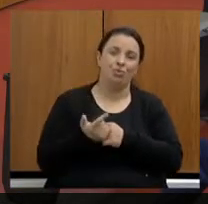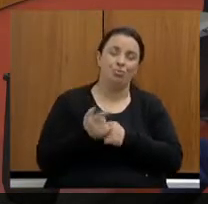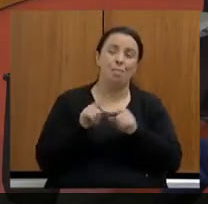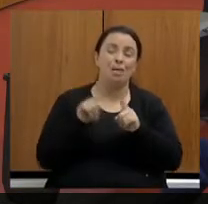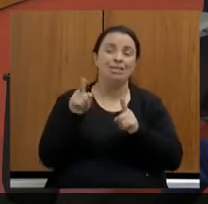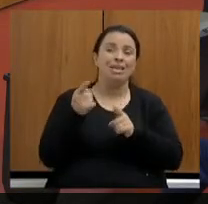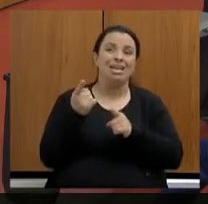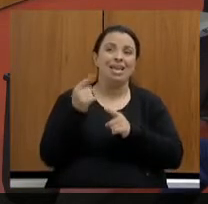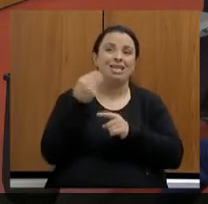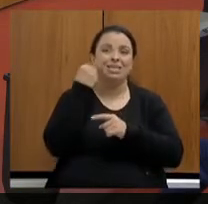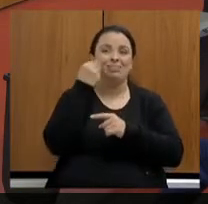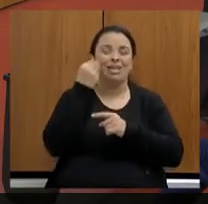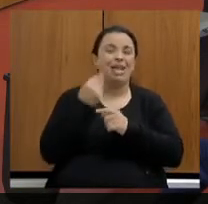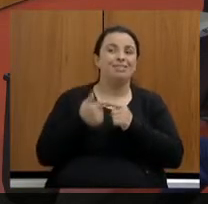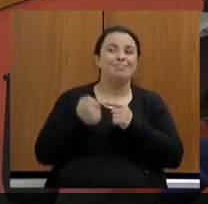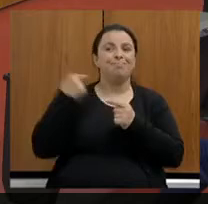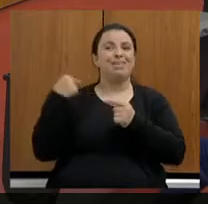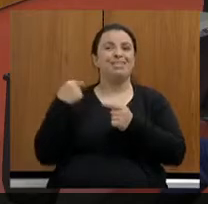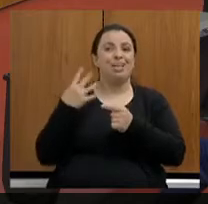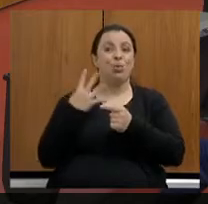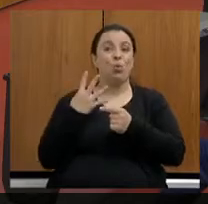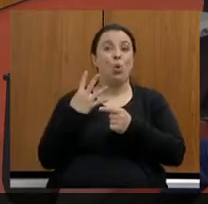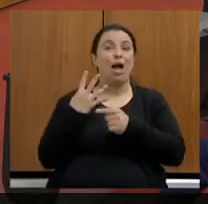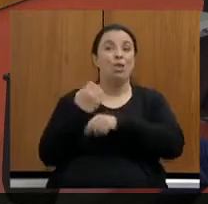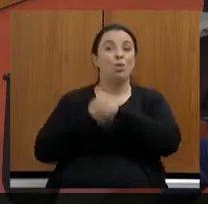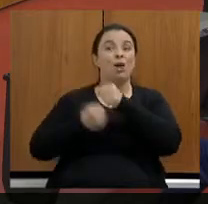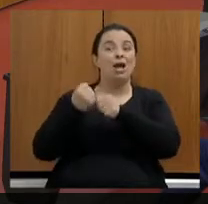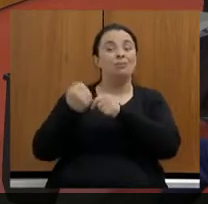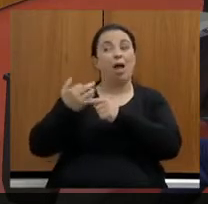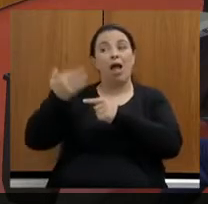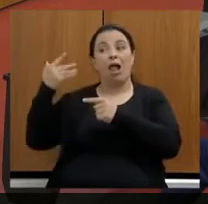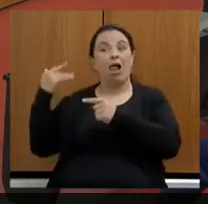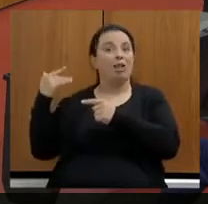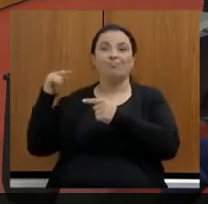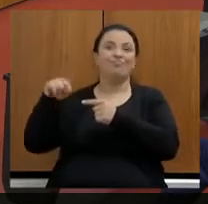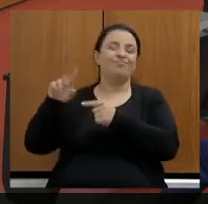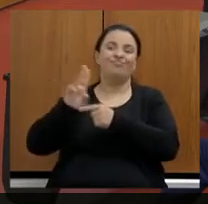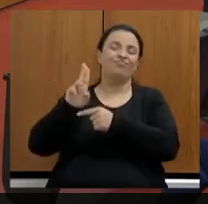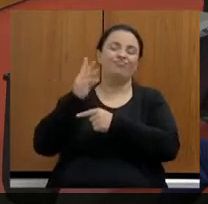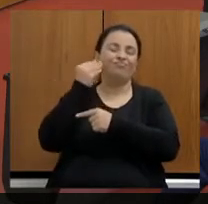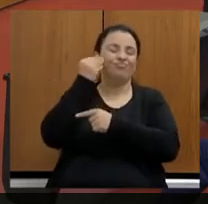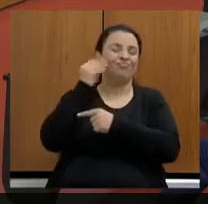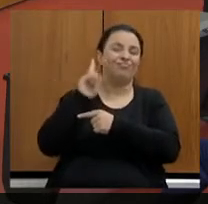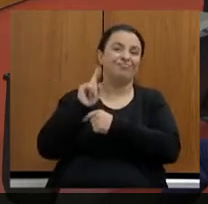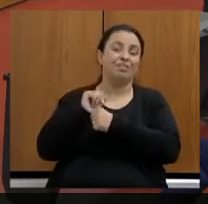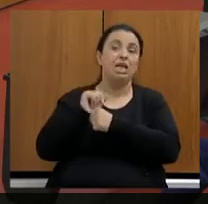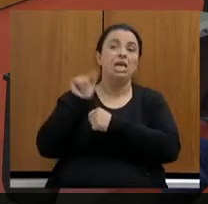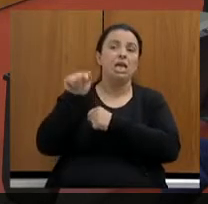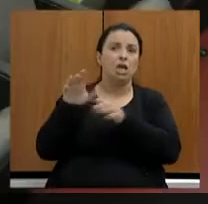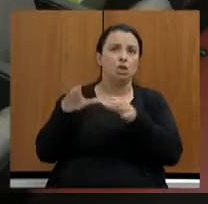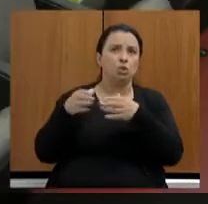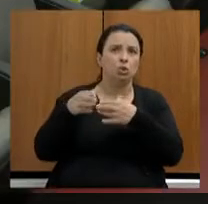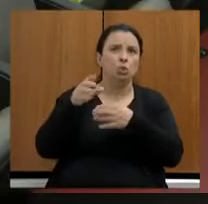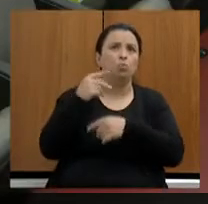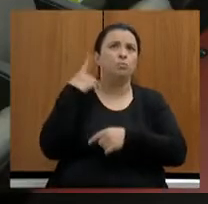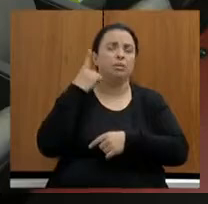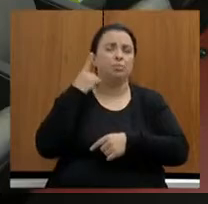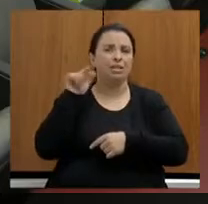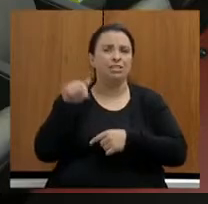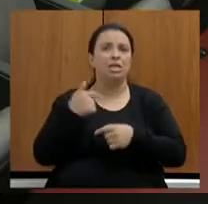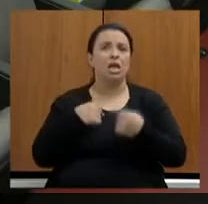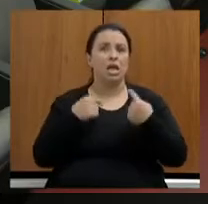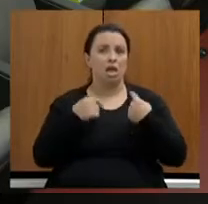eu não viver os 4 anos últimos anos Ah e dessa turma que está aqui apenas eu Gustavo